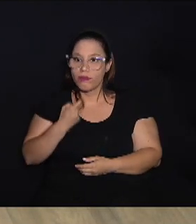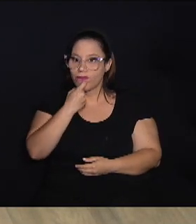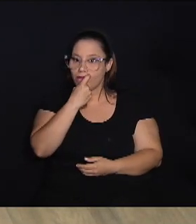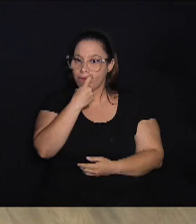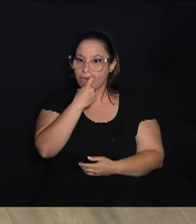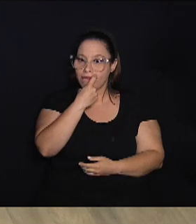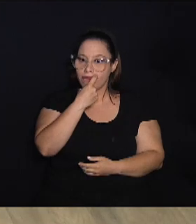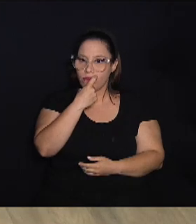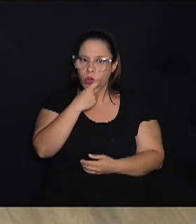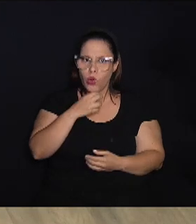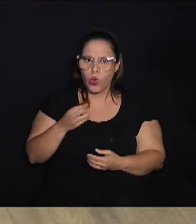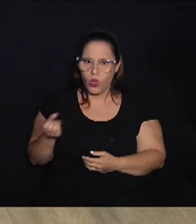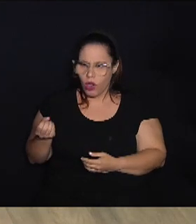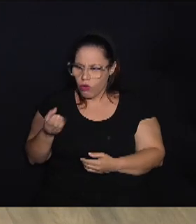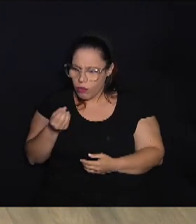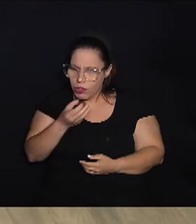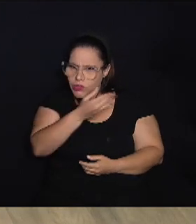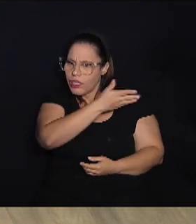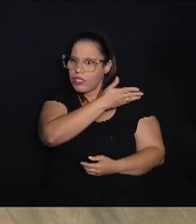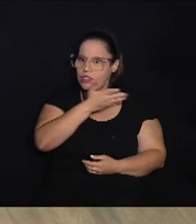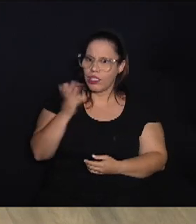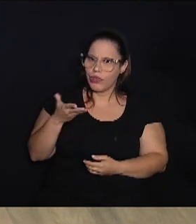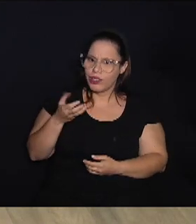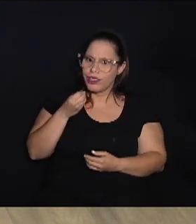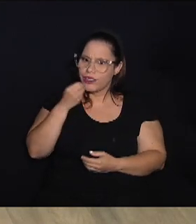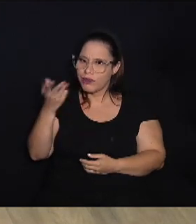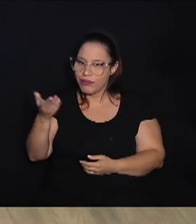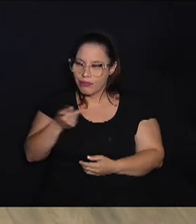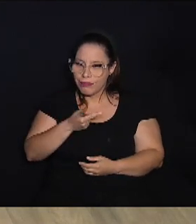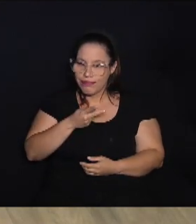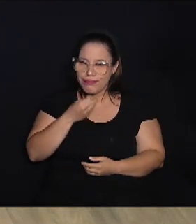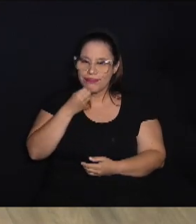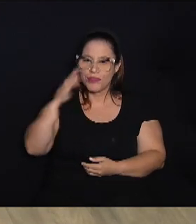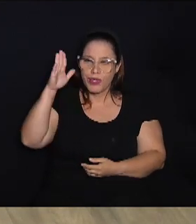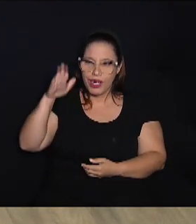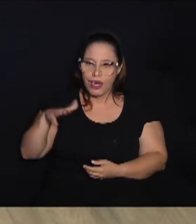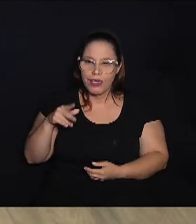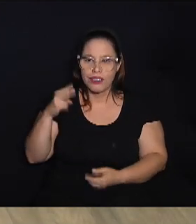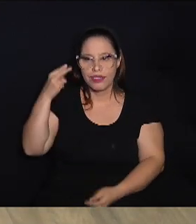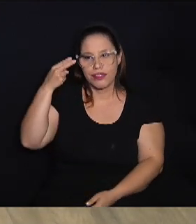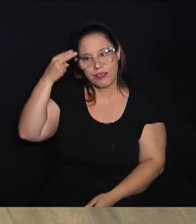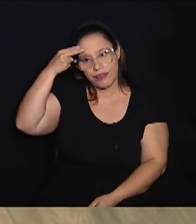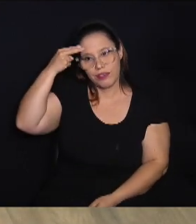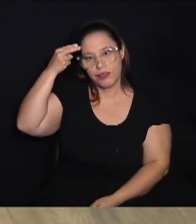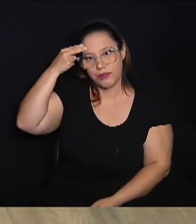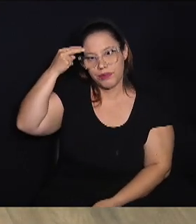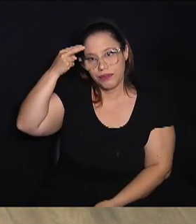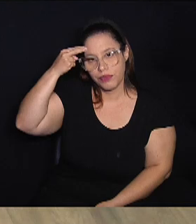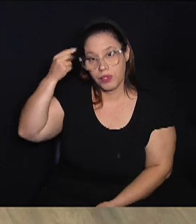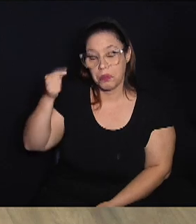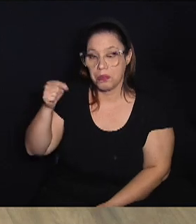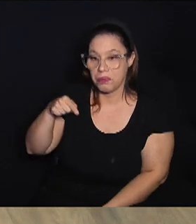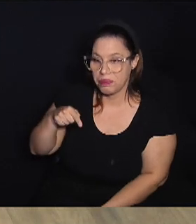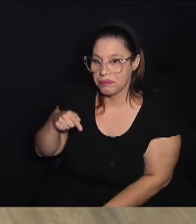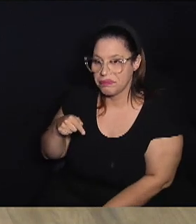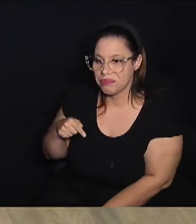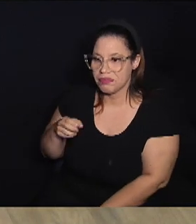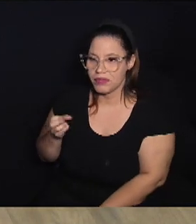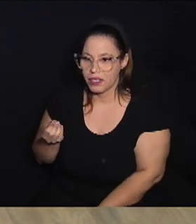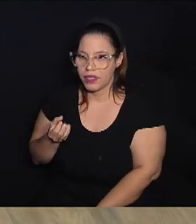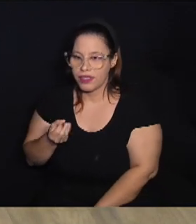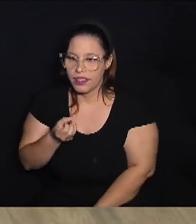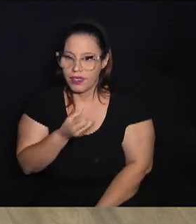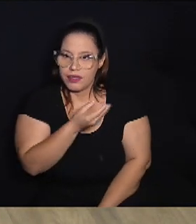vamos viajar hoje, Mirna. Seja bem-vindo e boa tarde. Boa tarde, Gabriel. Pelo menos por aqui nós vamos viajar. Nós